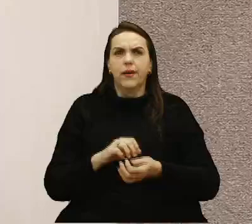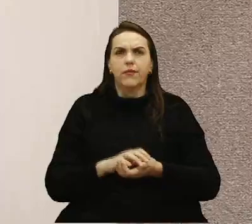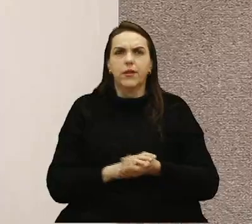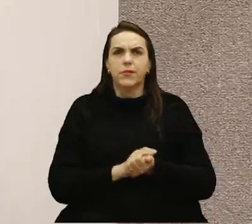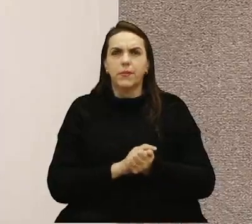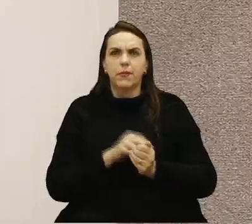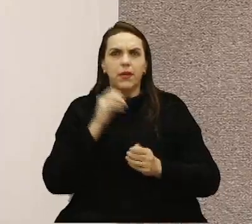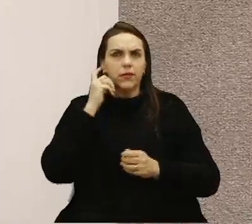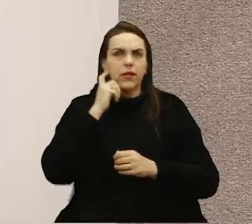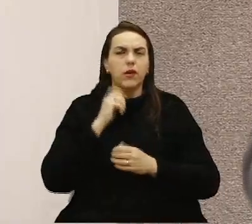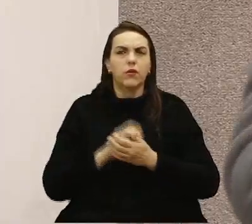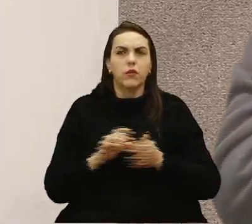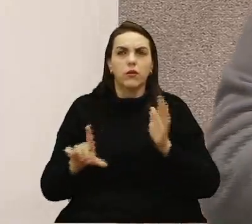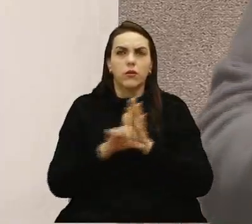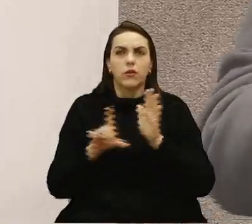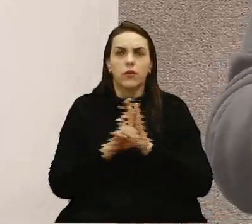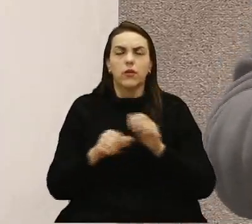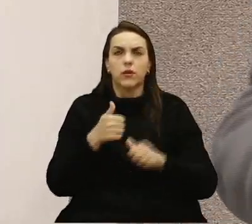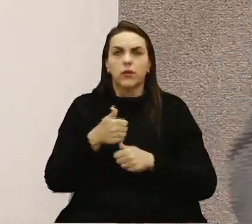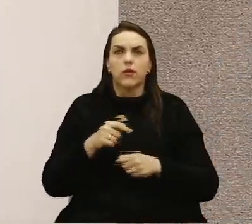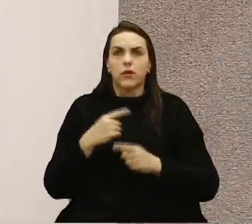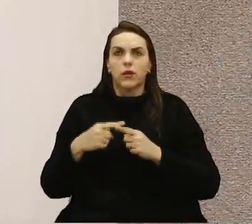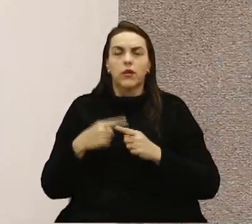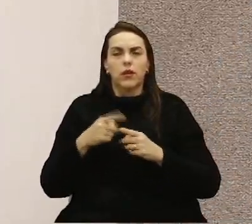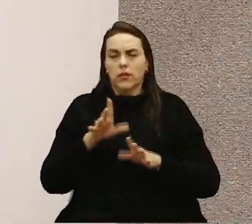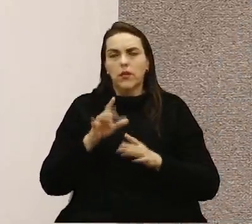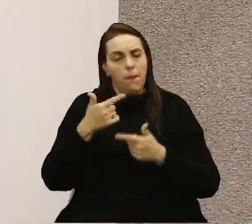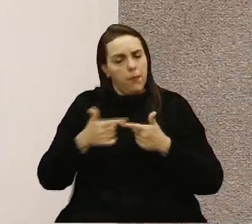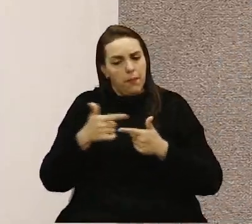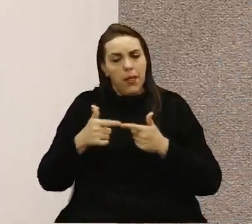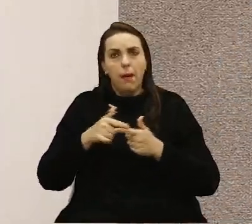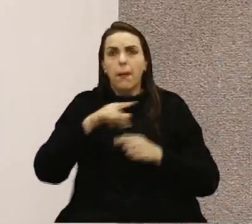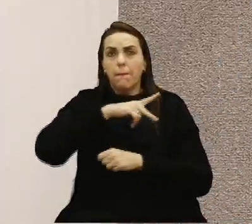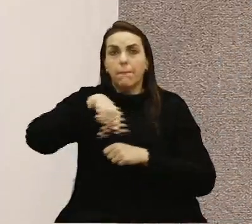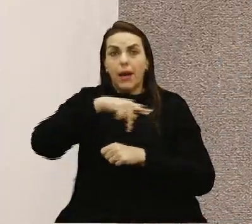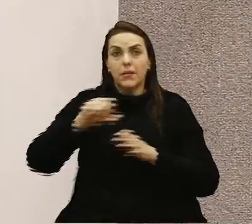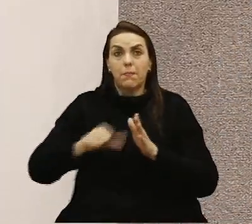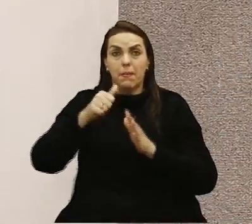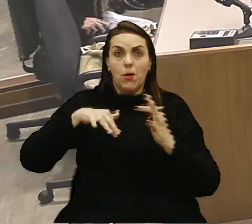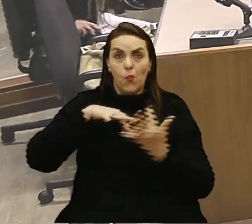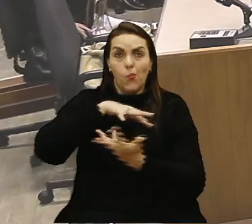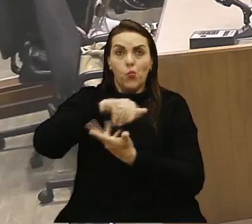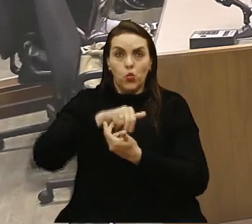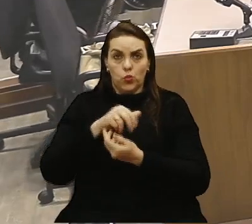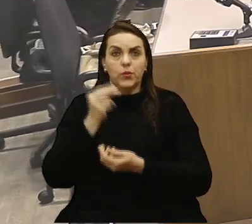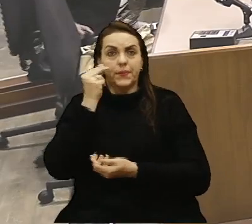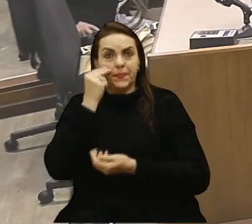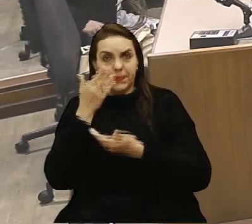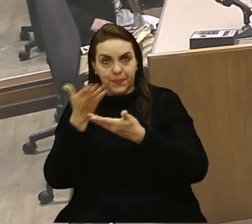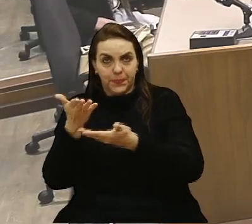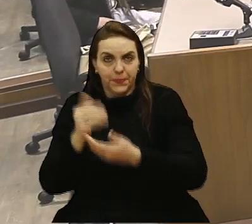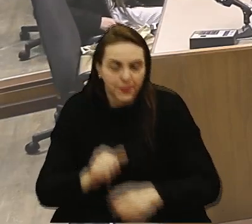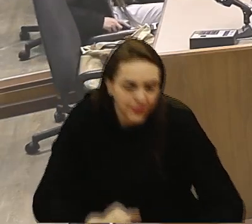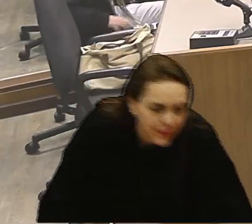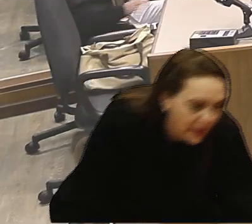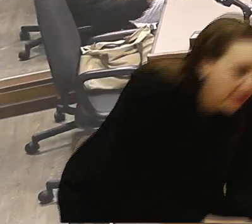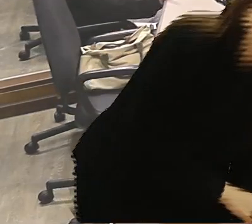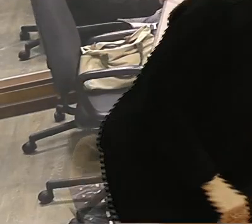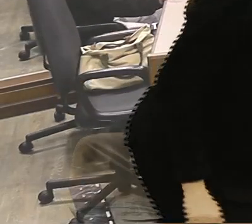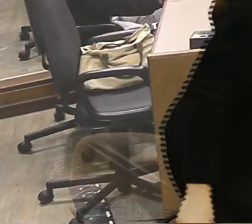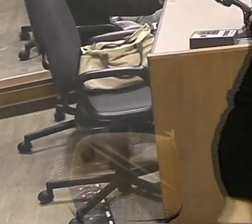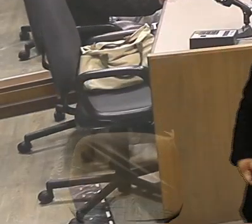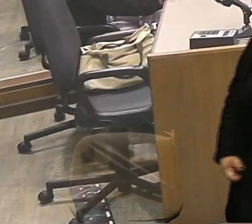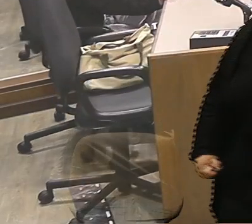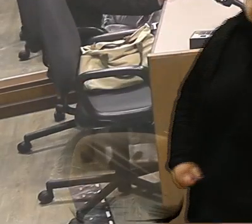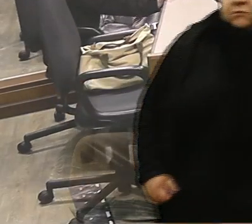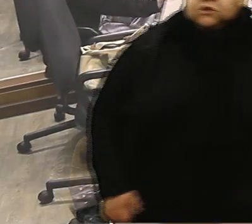disso. Porque a lei por lei, se lei resolvesse o problema do Brasil, nós éramos país de primeiro mundo. Isso é a parte, vereador Libardi. Obrigado pela gentileza, vereador Caleb. Exatamente isso que nós estamos